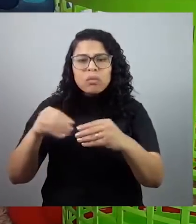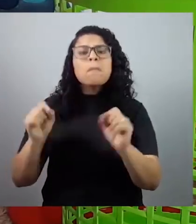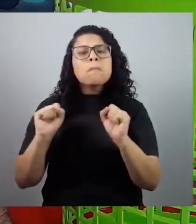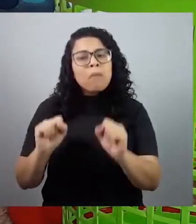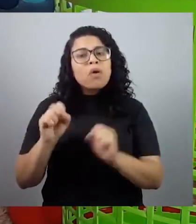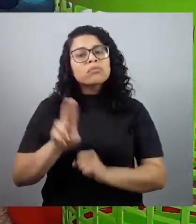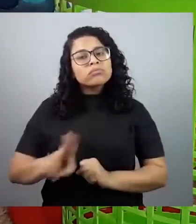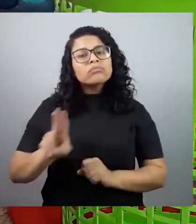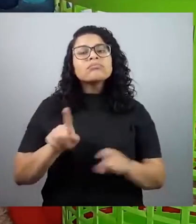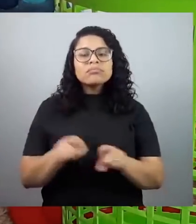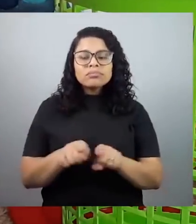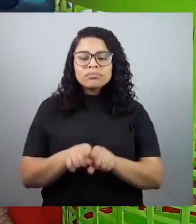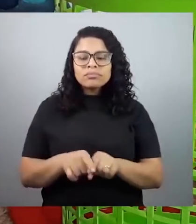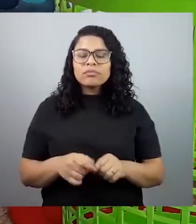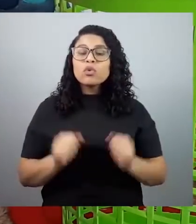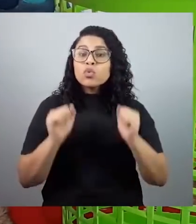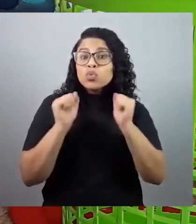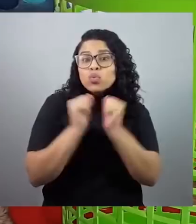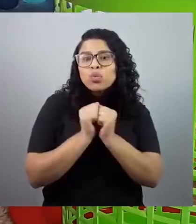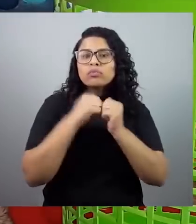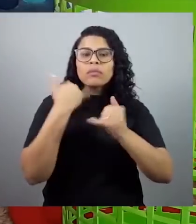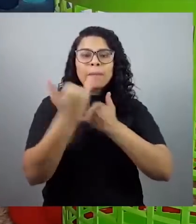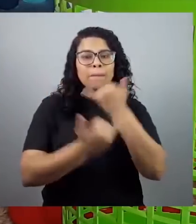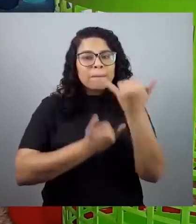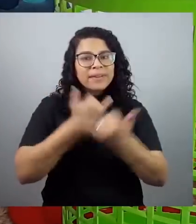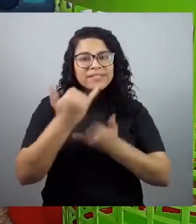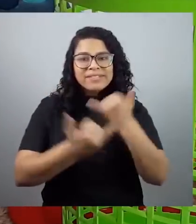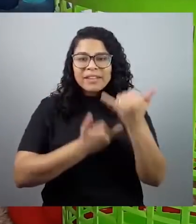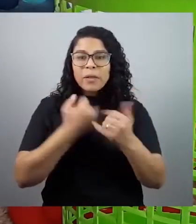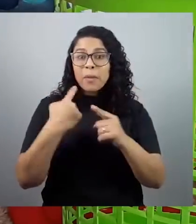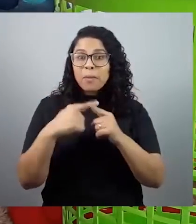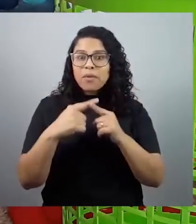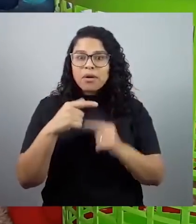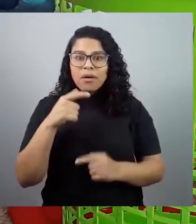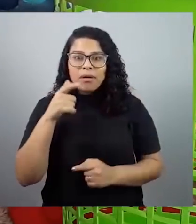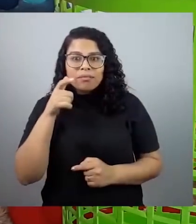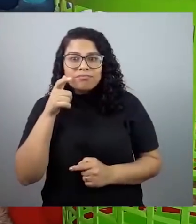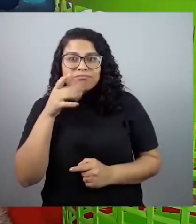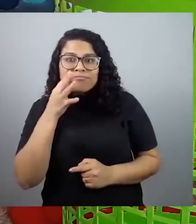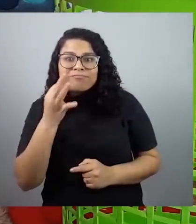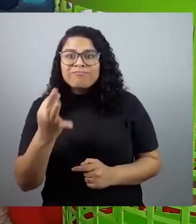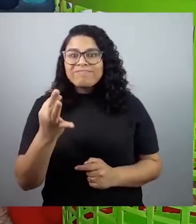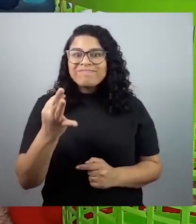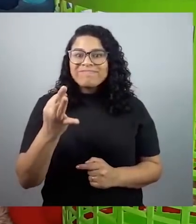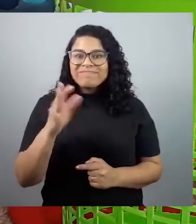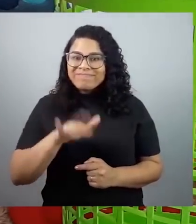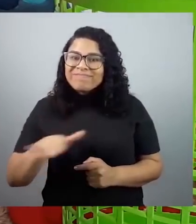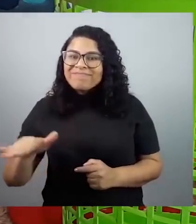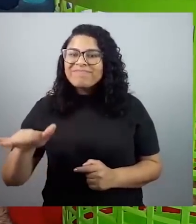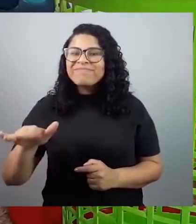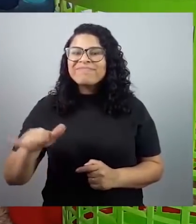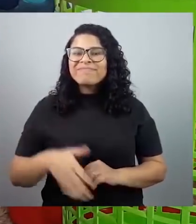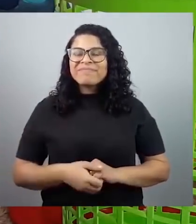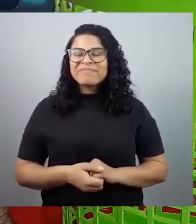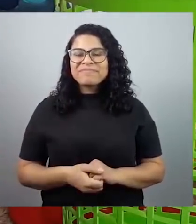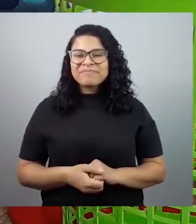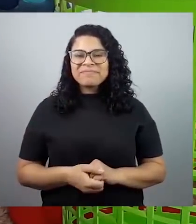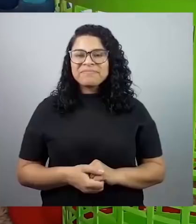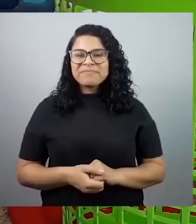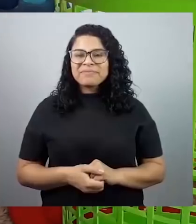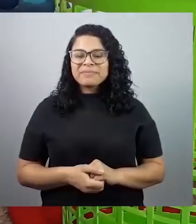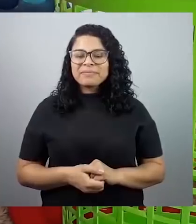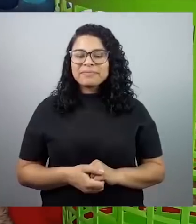pra ficar mais legal ainda, a gente vai colocar brinquedos, porque chama a atenção das crianças, né? Chama bastante a atenção deles e é bem